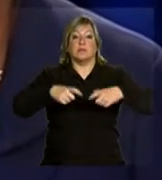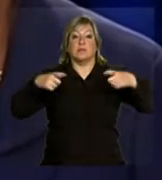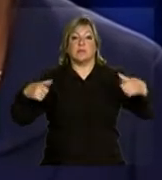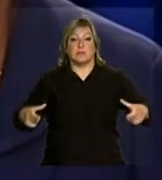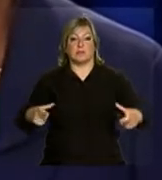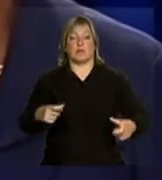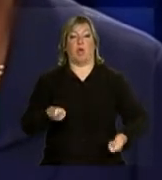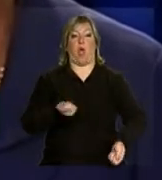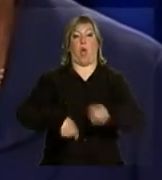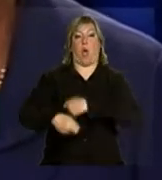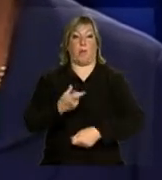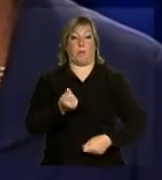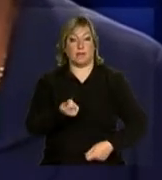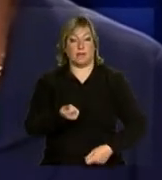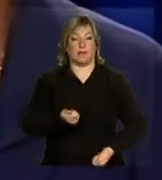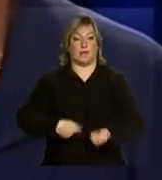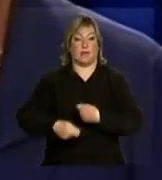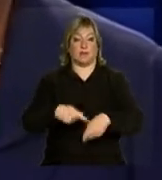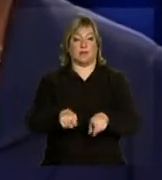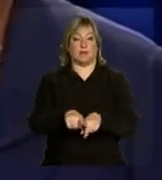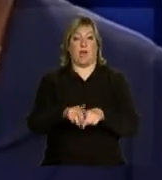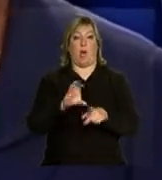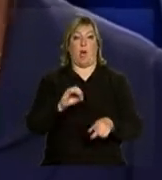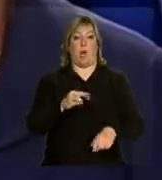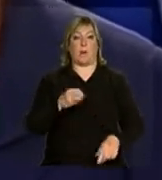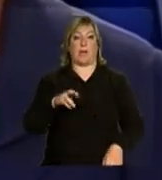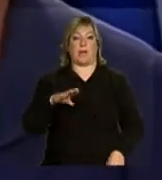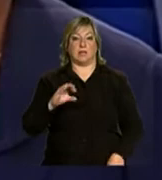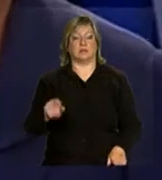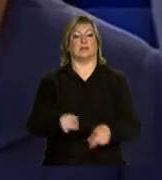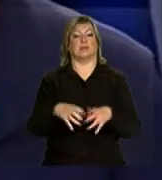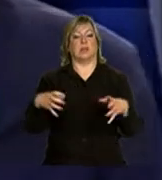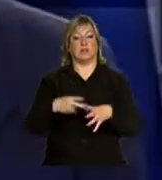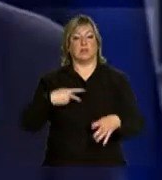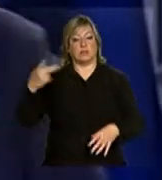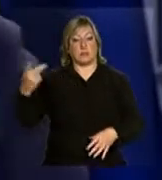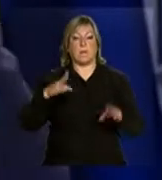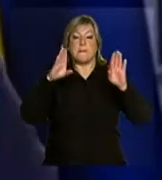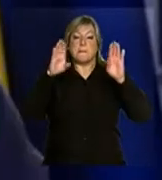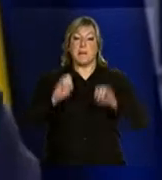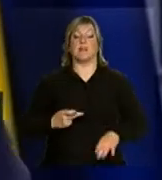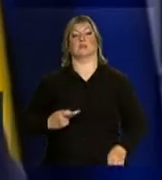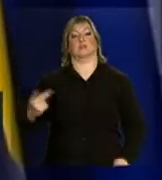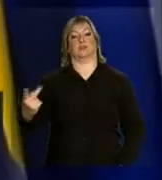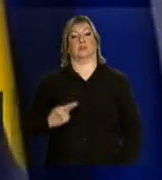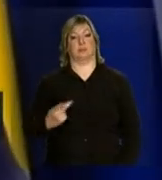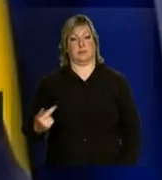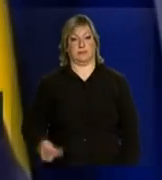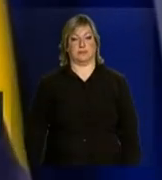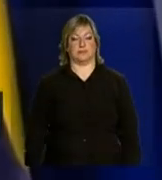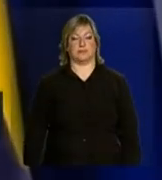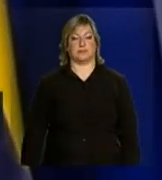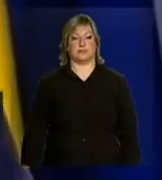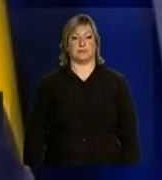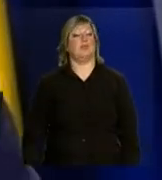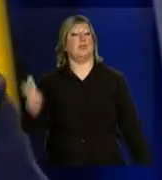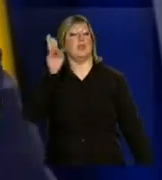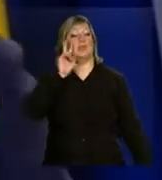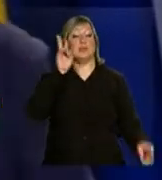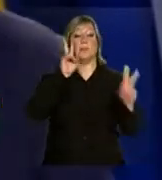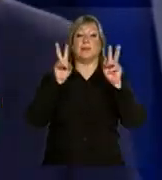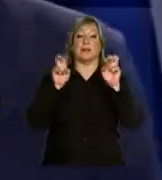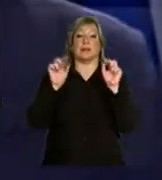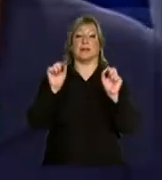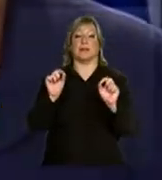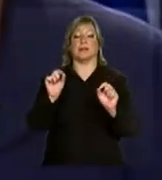de comércio entre as duas regiões de forma benéfica para as duas. Sobre os temas